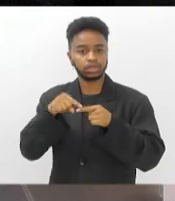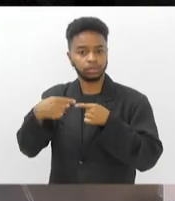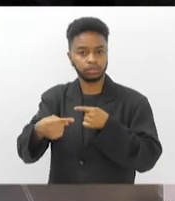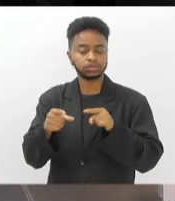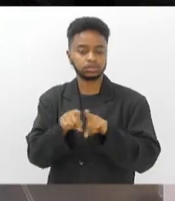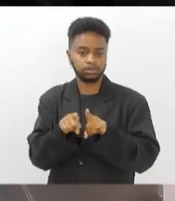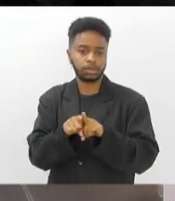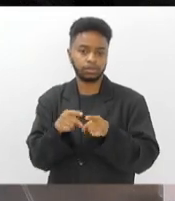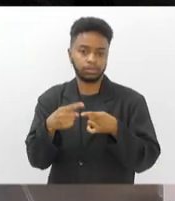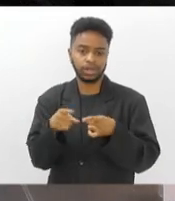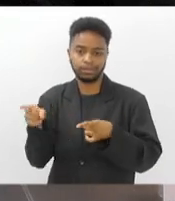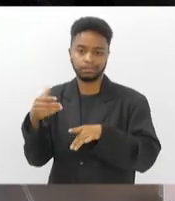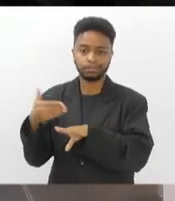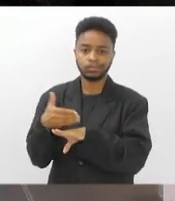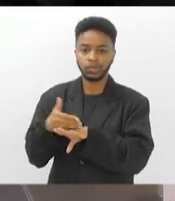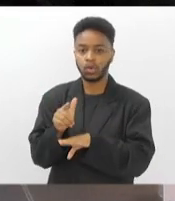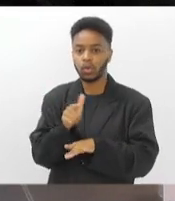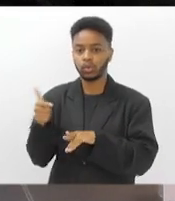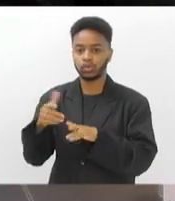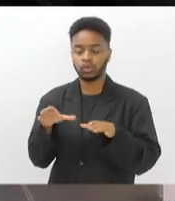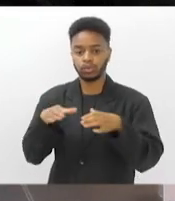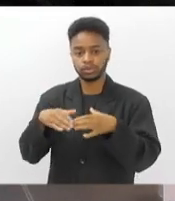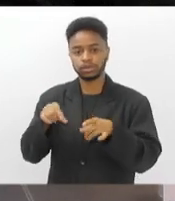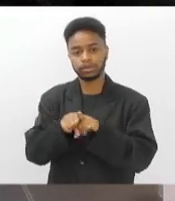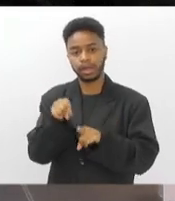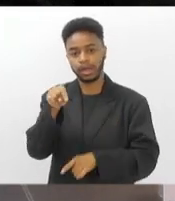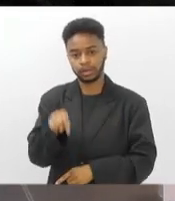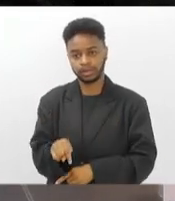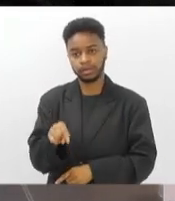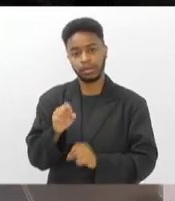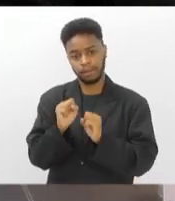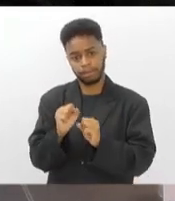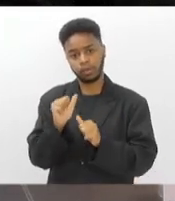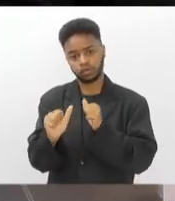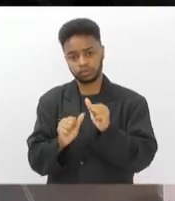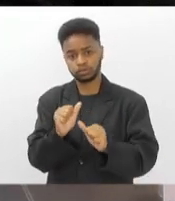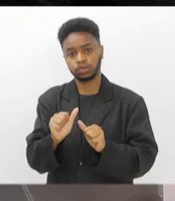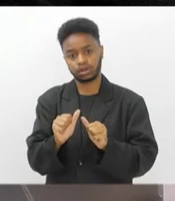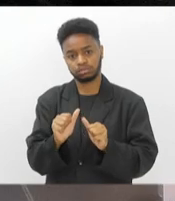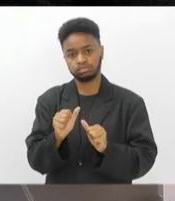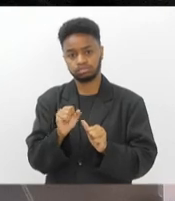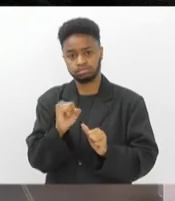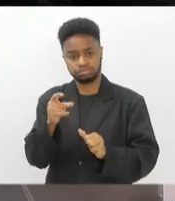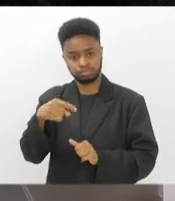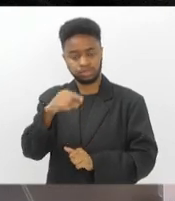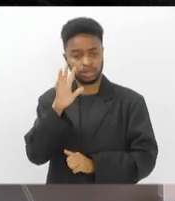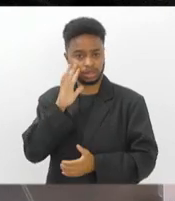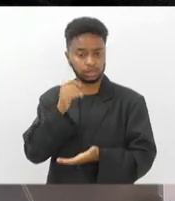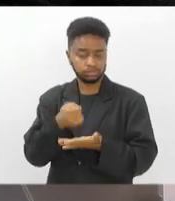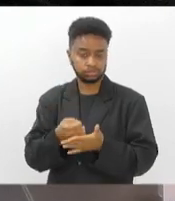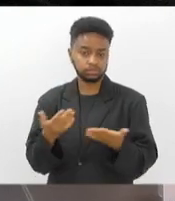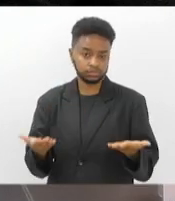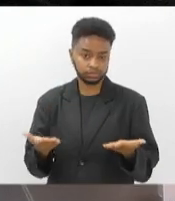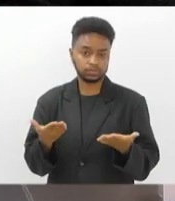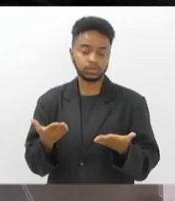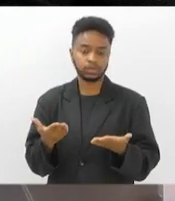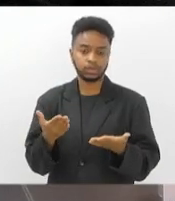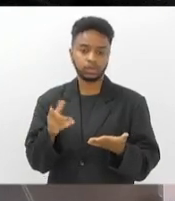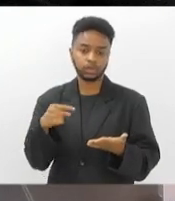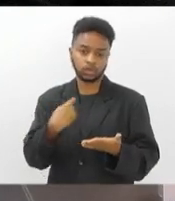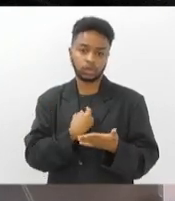da outra comissão que ele tá participando e aqui também mais uma vez isso pode ser mudado conforme liberação do presidente então a gente desde que a gente